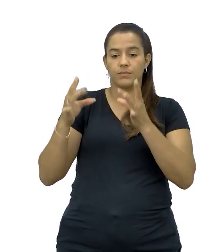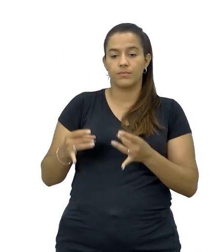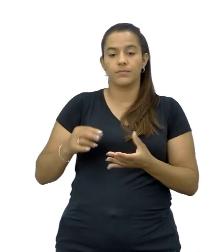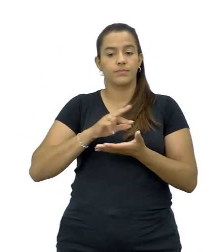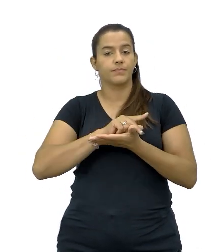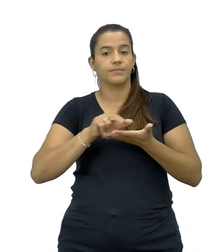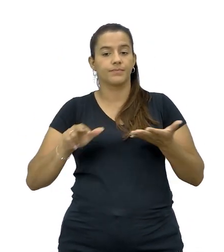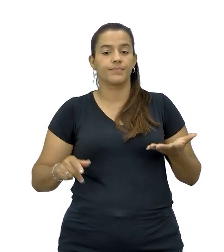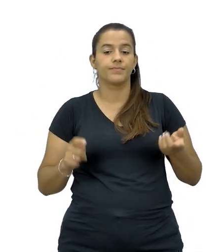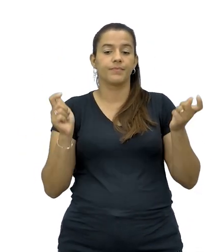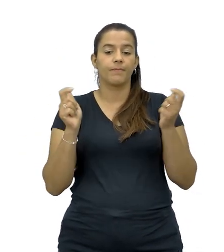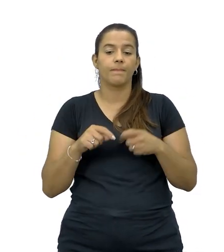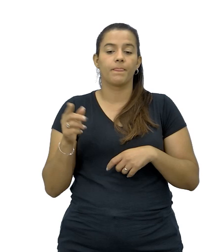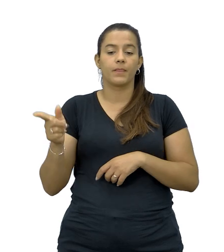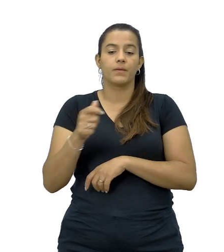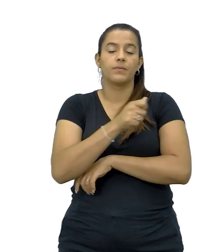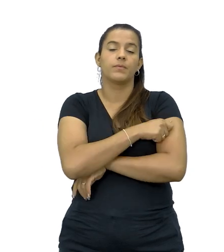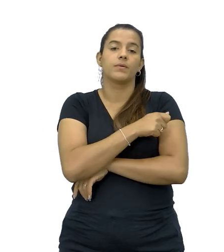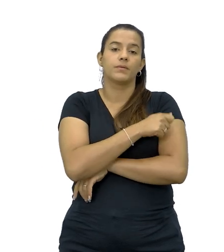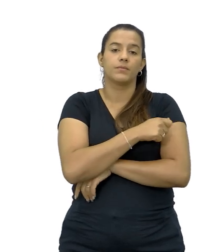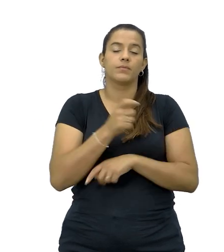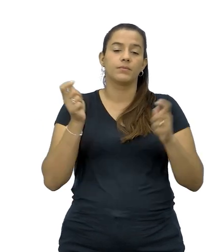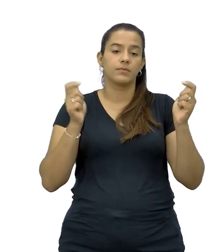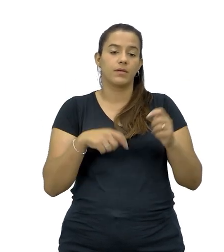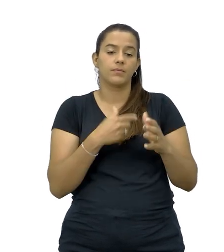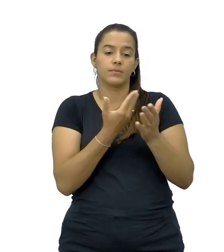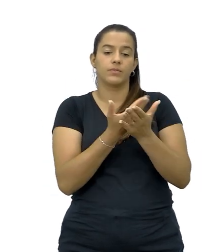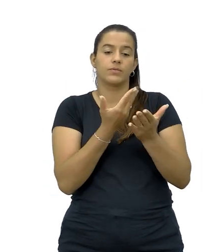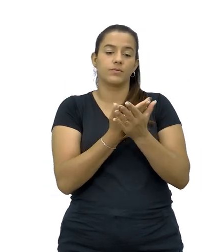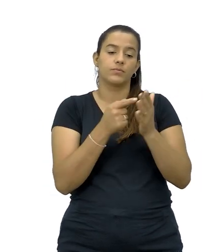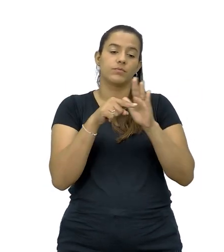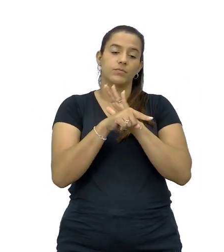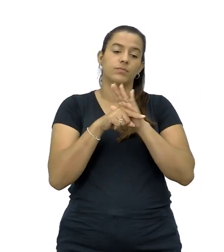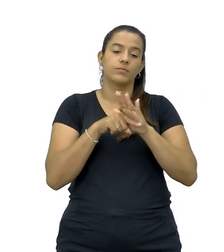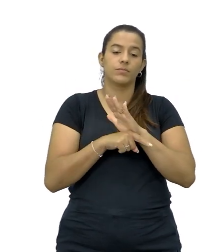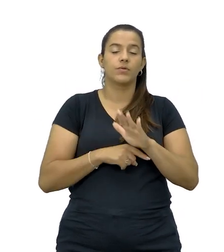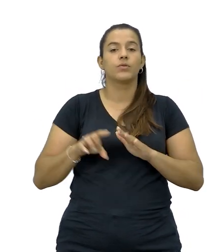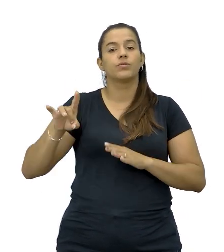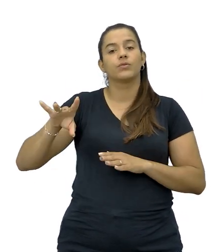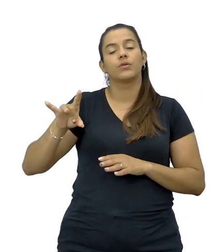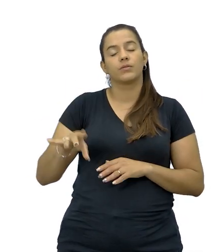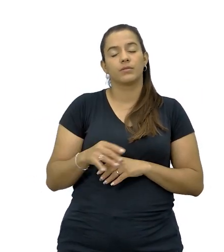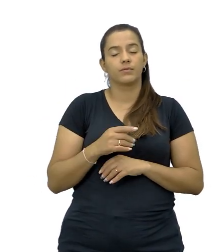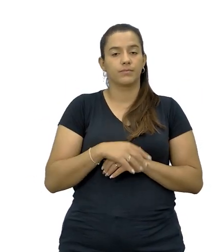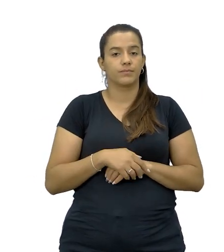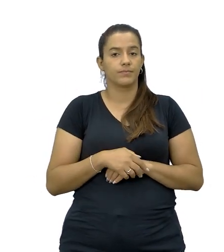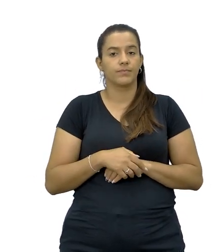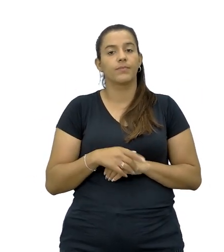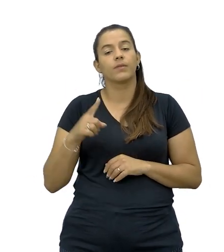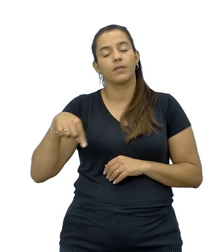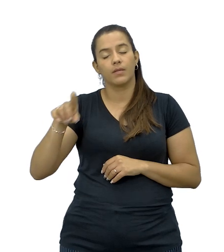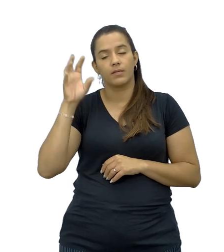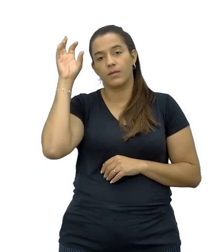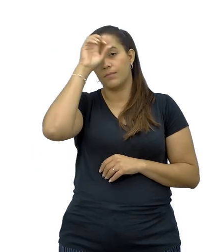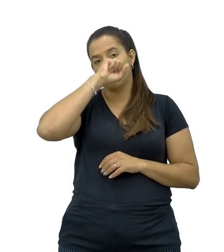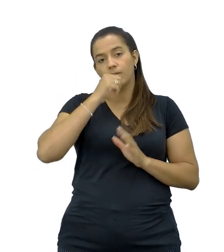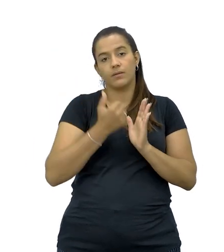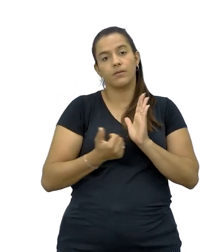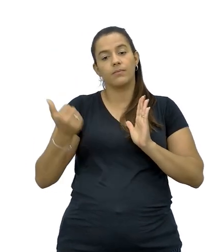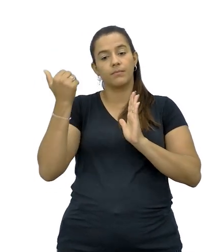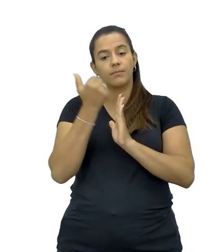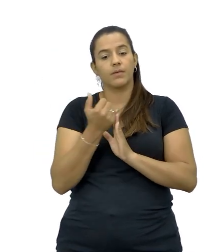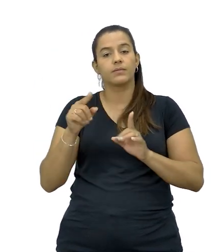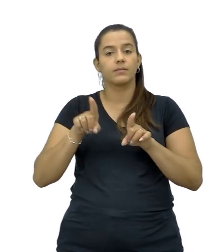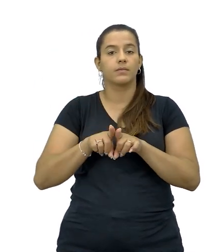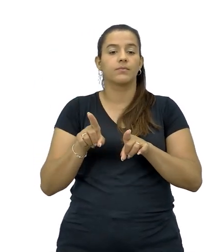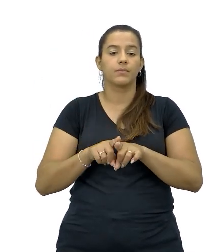vídeos, onde o estudante pode também estudar de uma forma mais autodidata também, e ali aprender um pouco mais e levar para a sala,